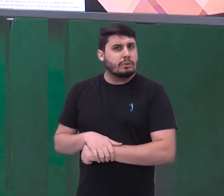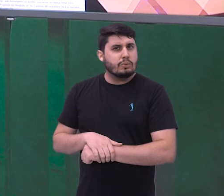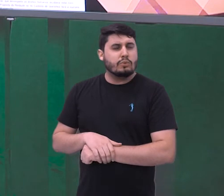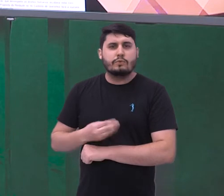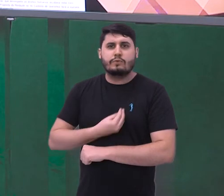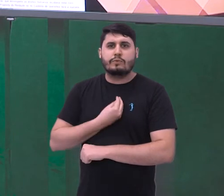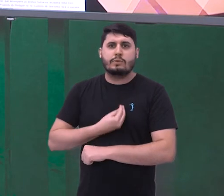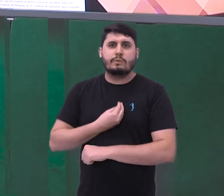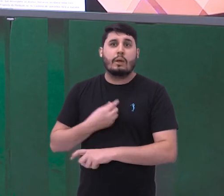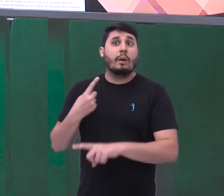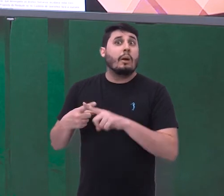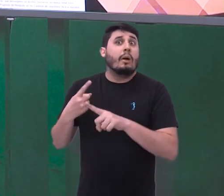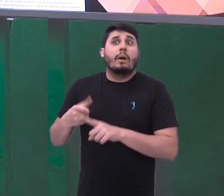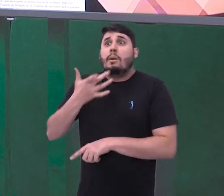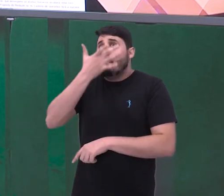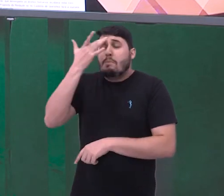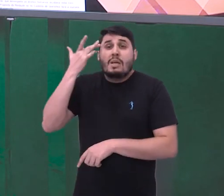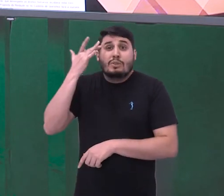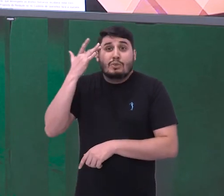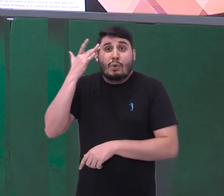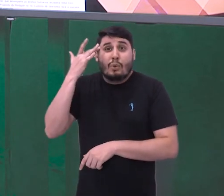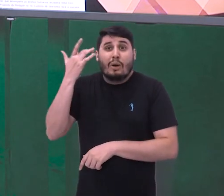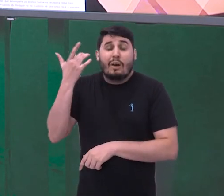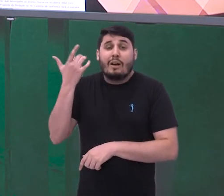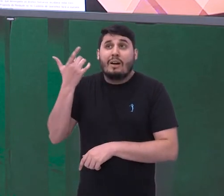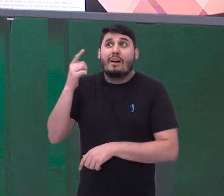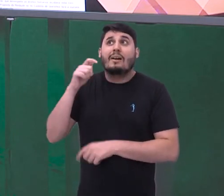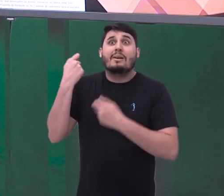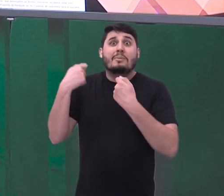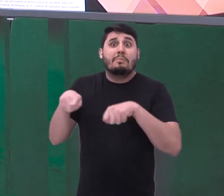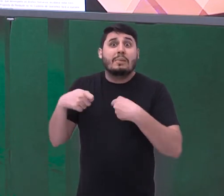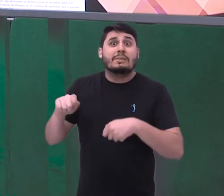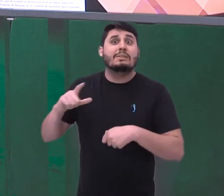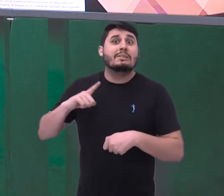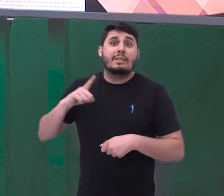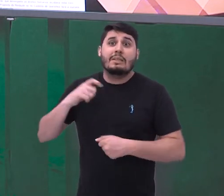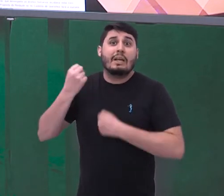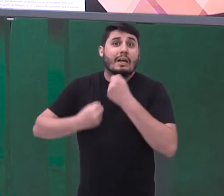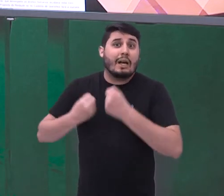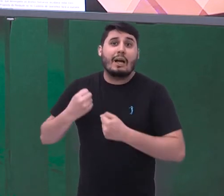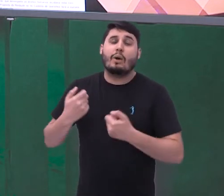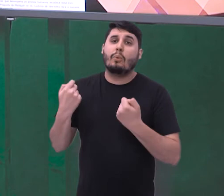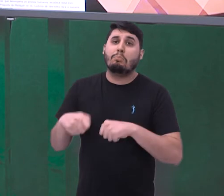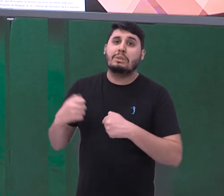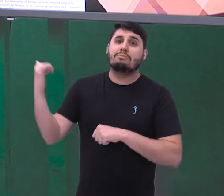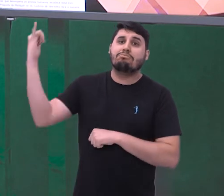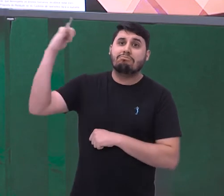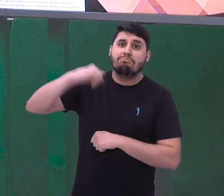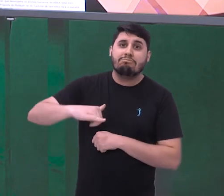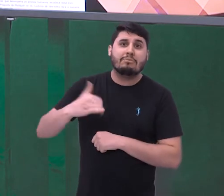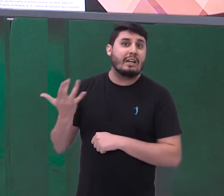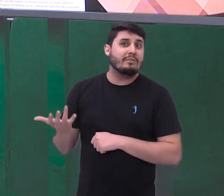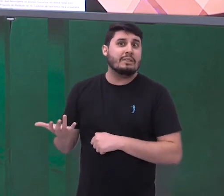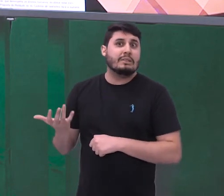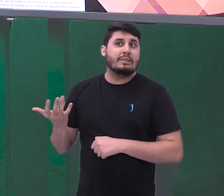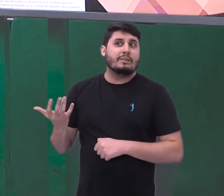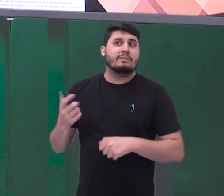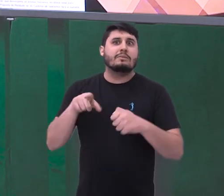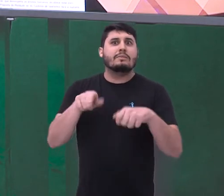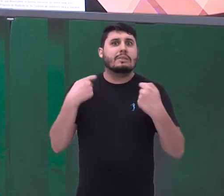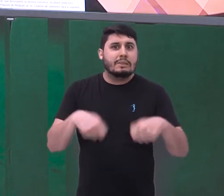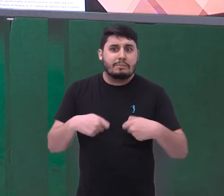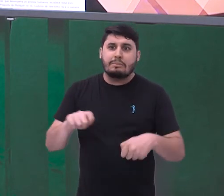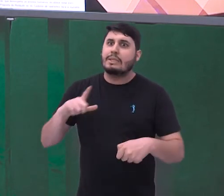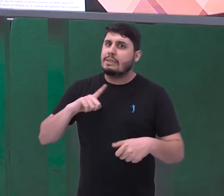miseráveis nem conseguem sair do país, gente. Para sair do país precisa de transporte. Essa é a conversa que você